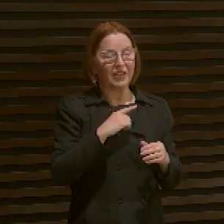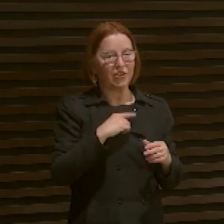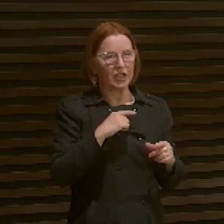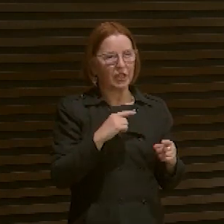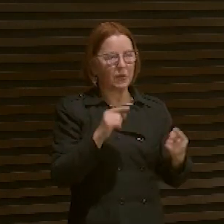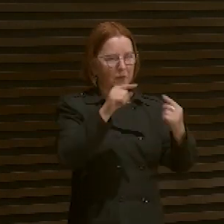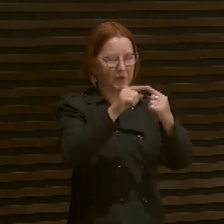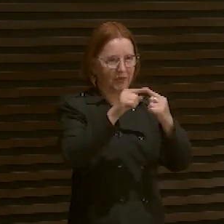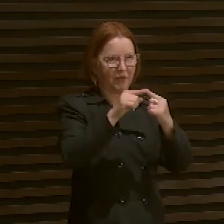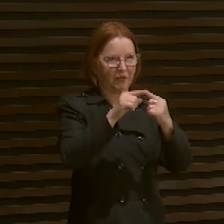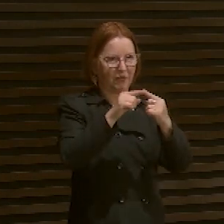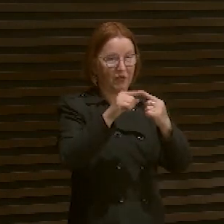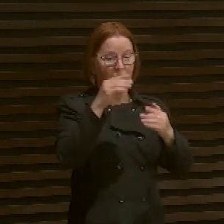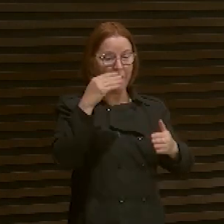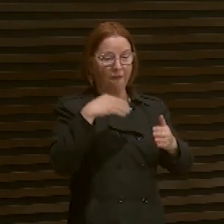a cruz.